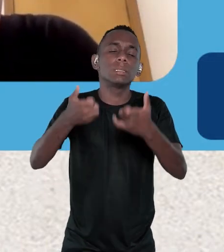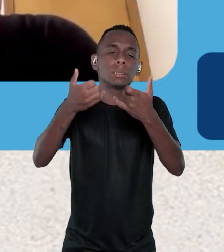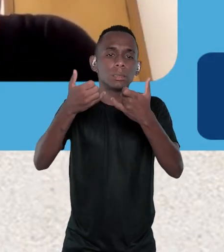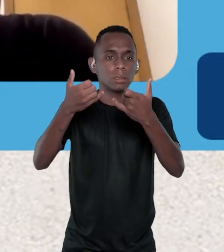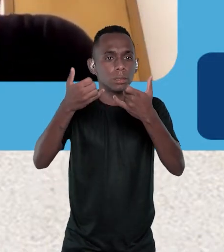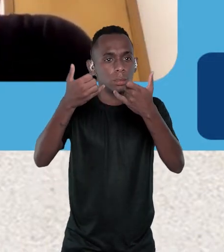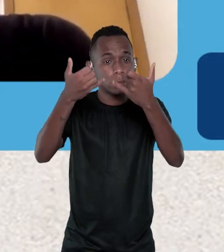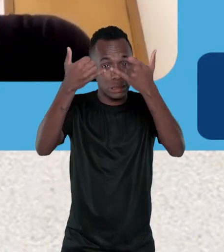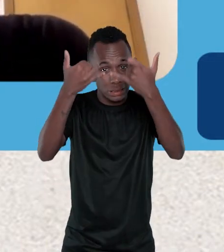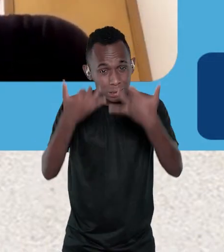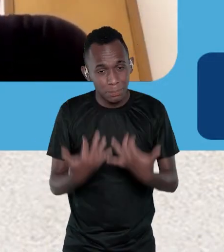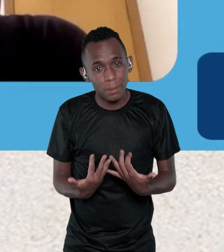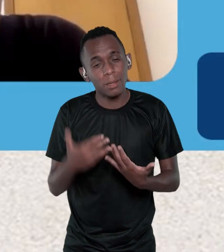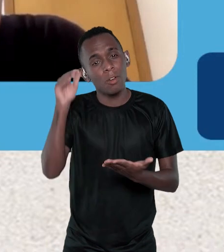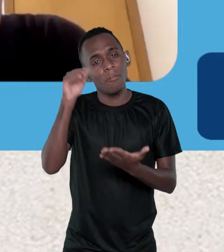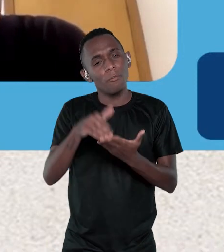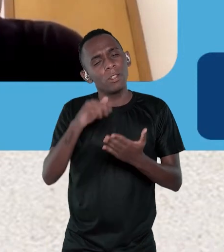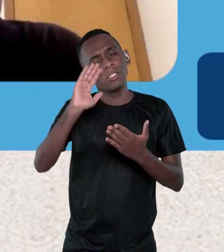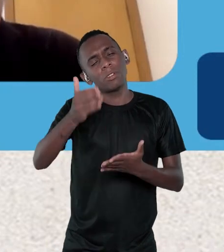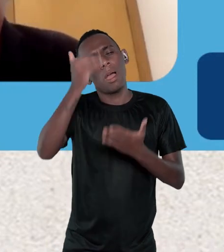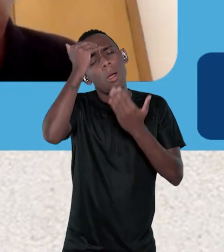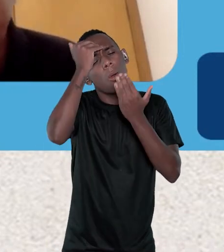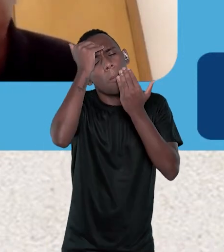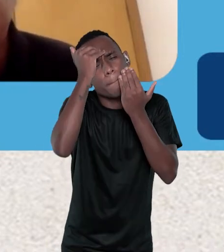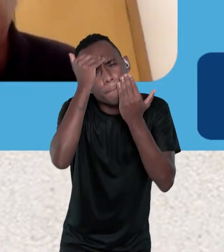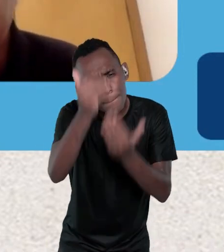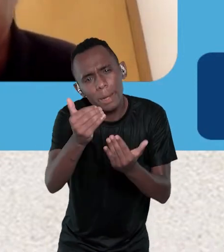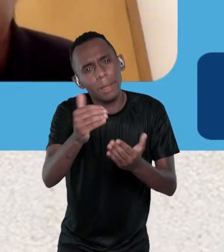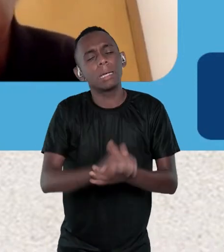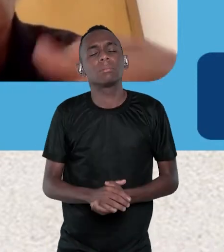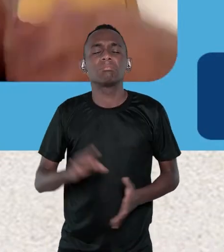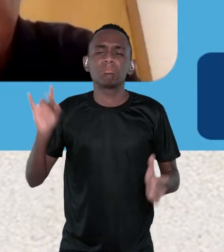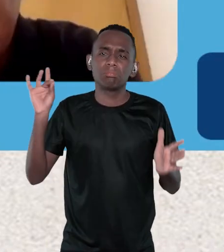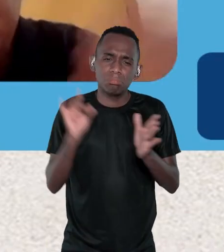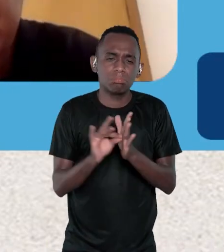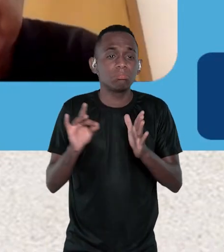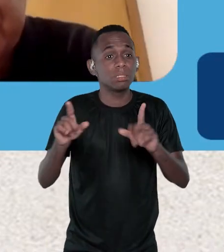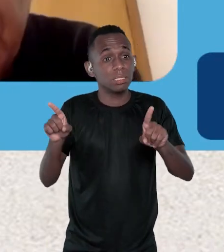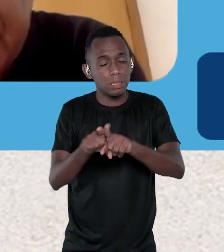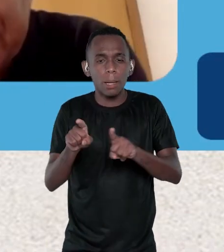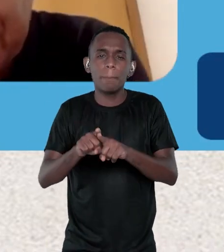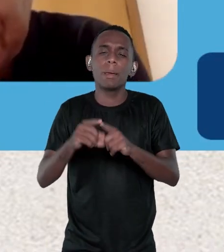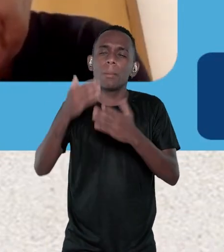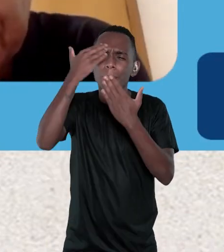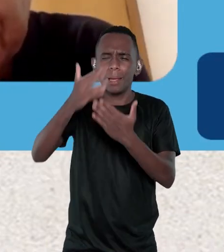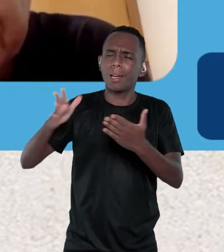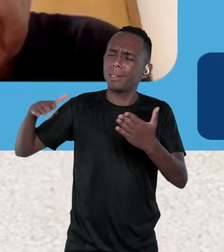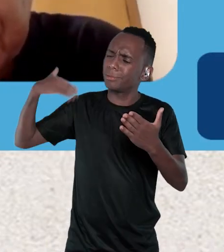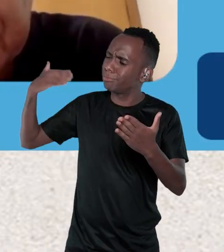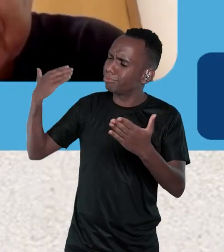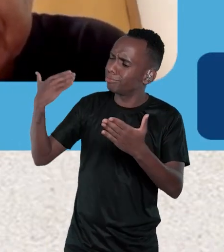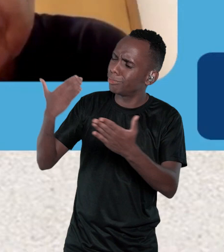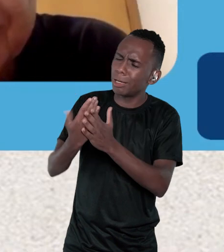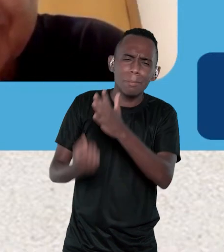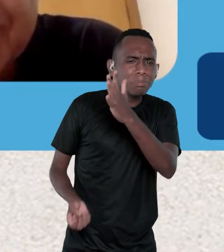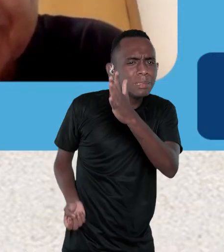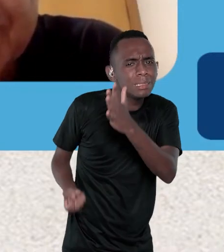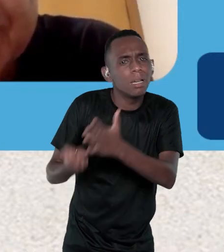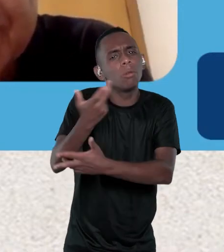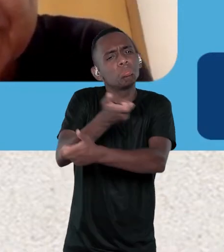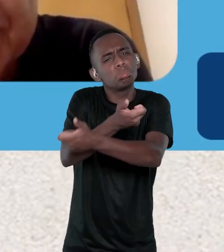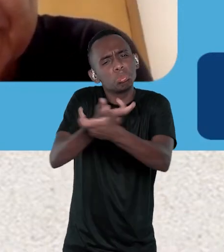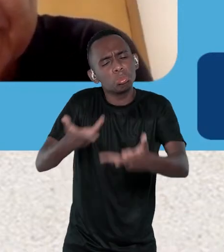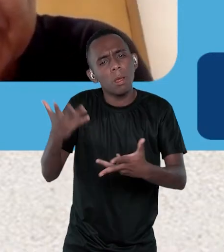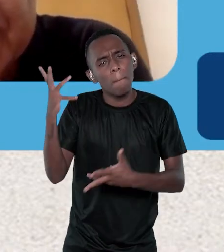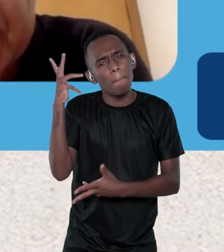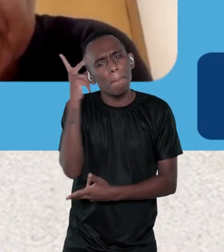compra do DVD do Murilo. E aí eu vou te pedir para fazer suas considerações finais. Desde já eu te agradeço muito,